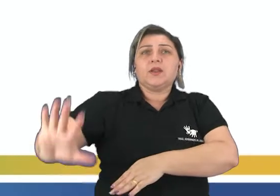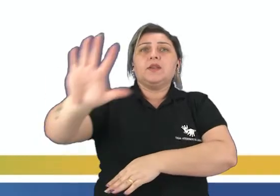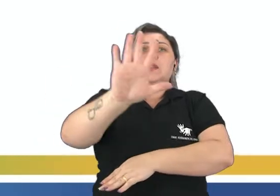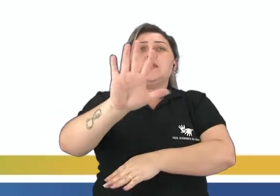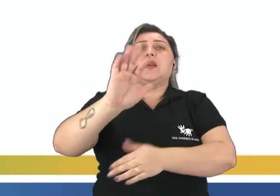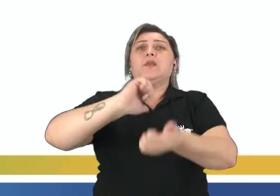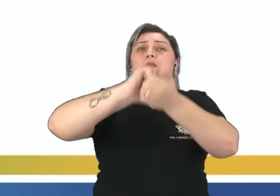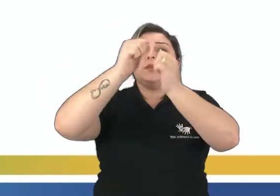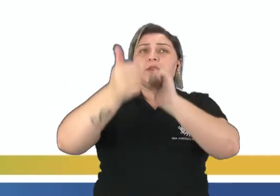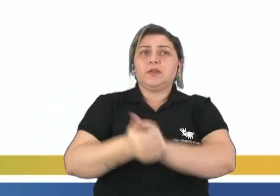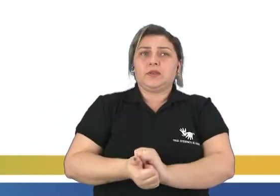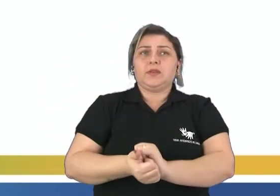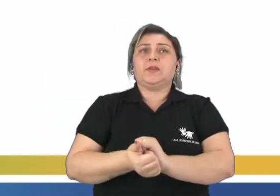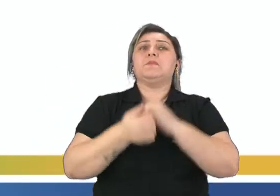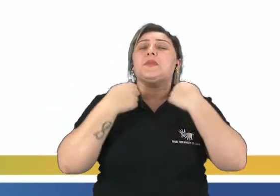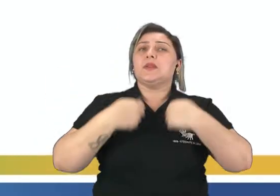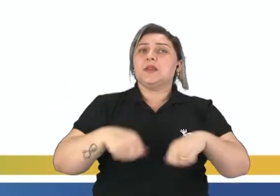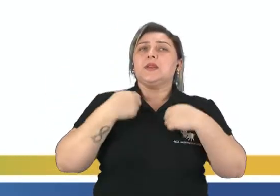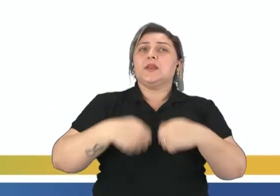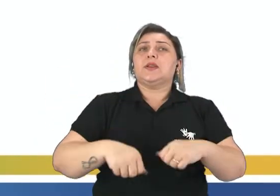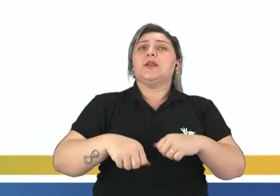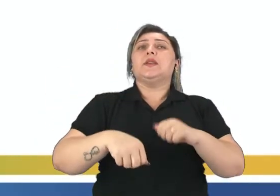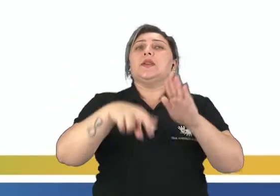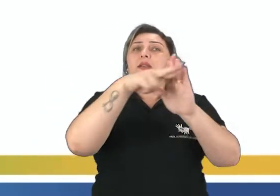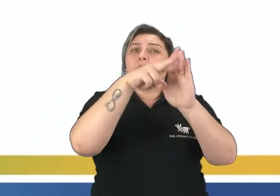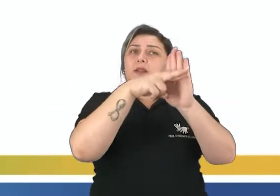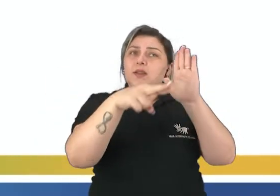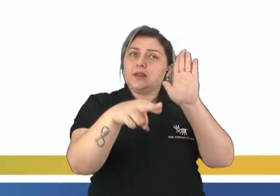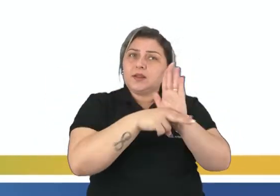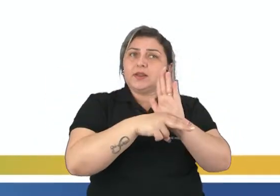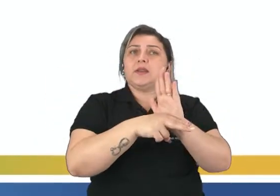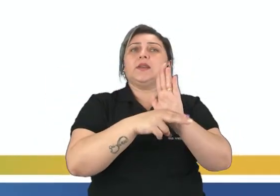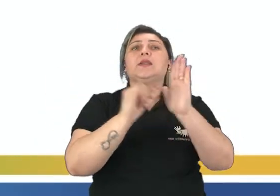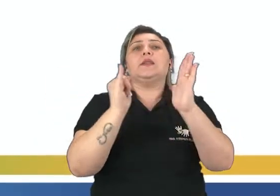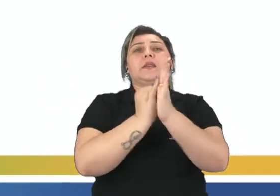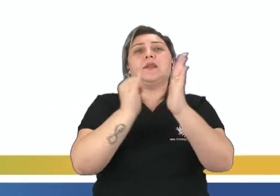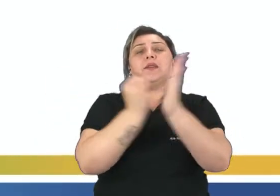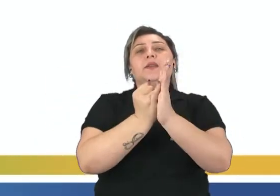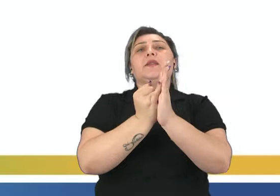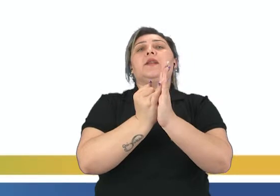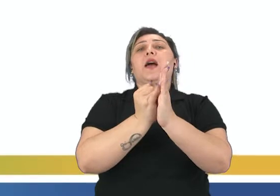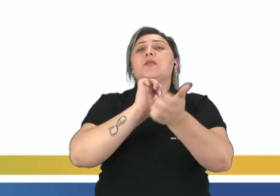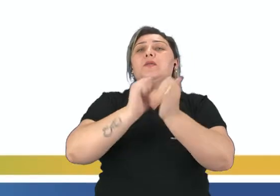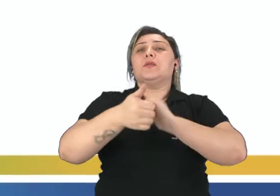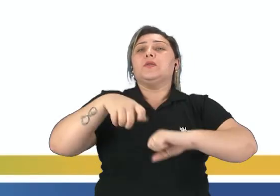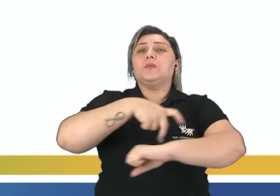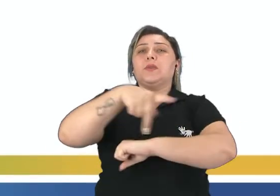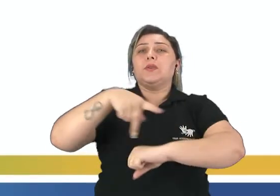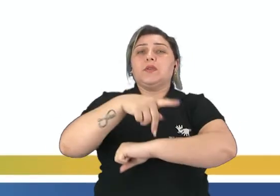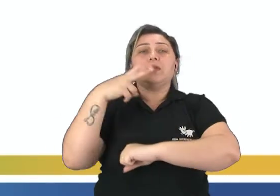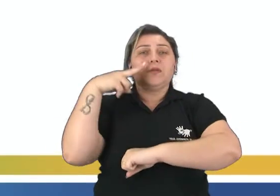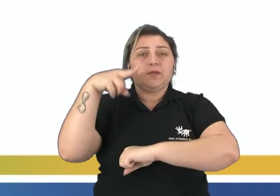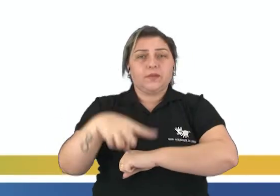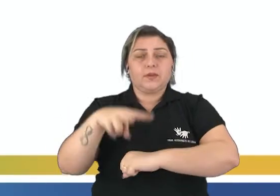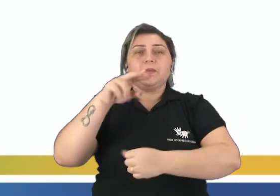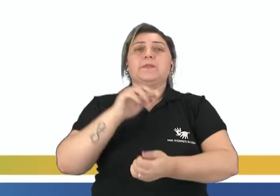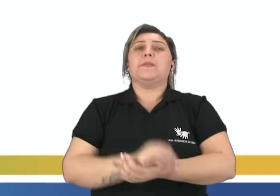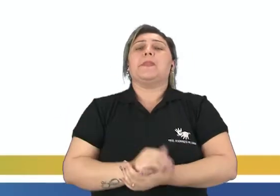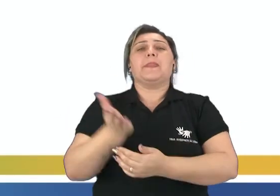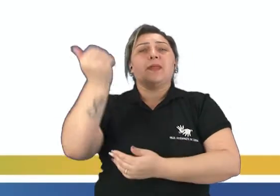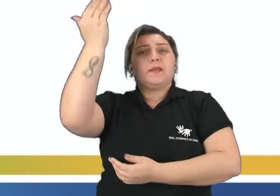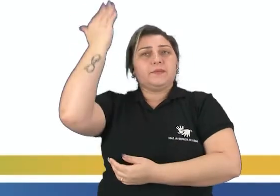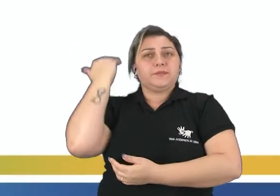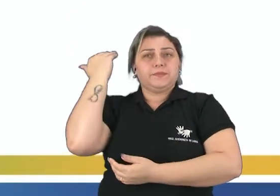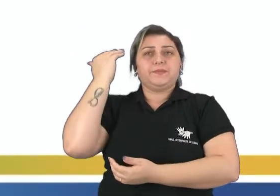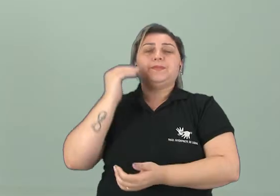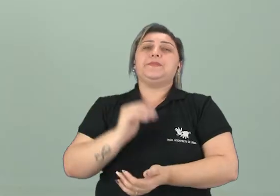baixar as necessárias instruções às entidades desportivas do país. Então, como vocês podem ver, né, antigamente